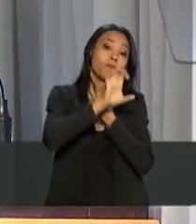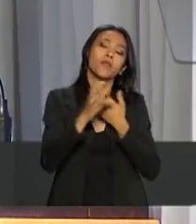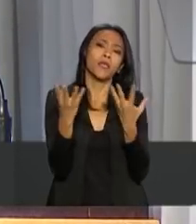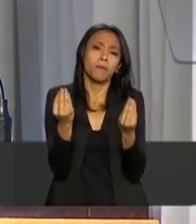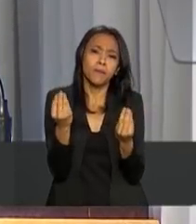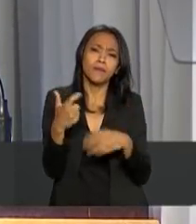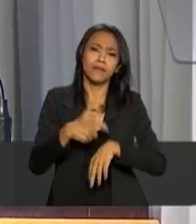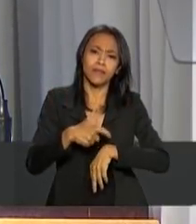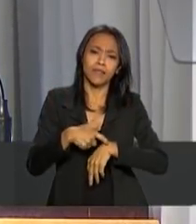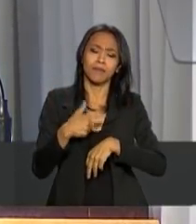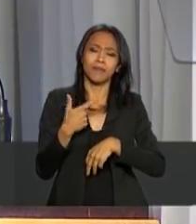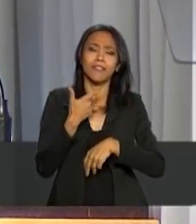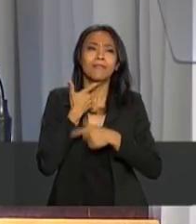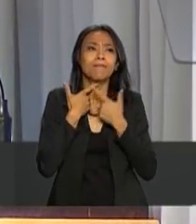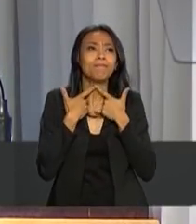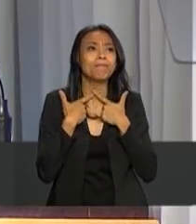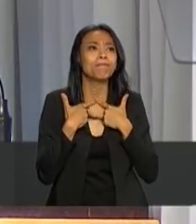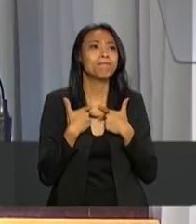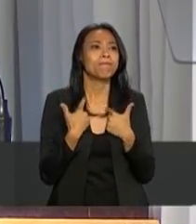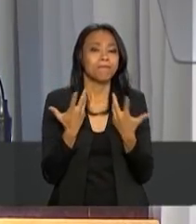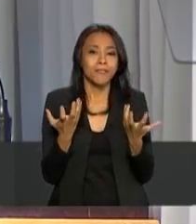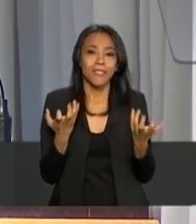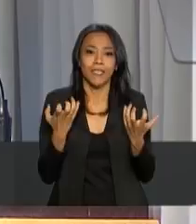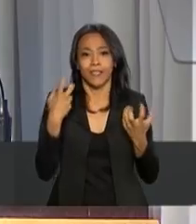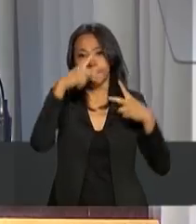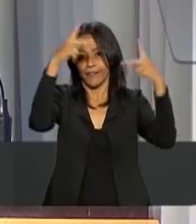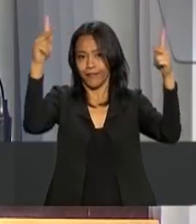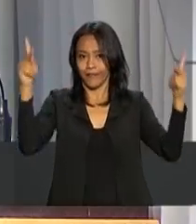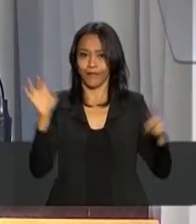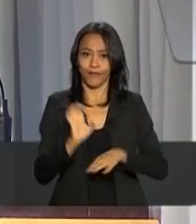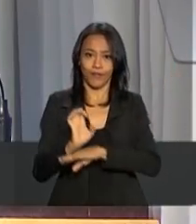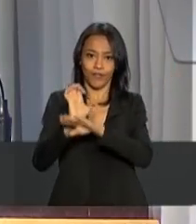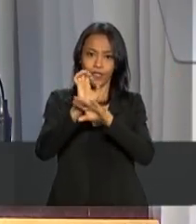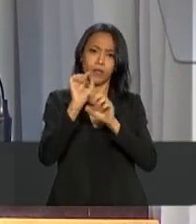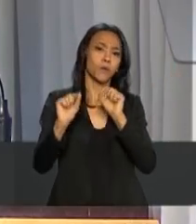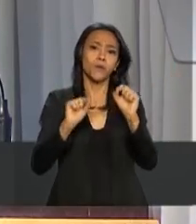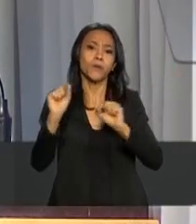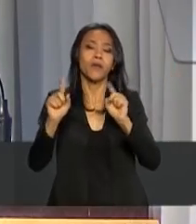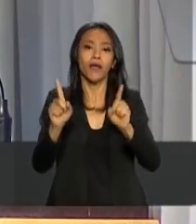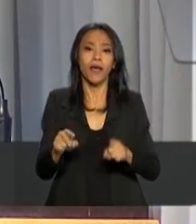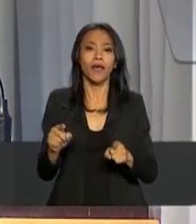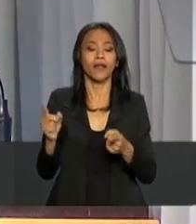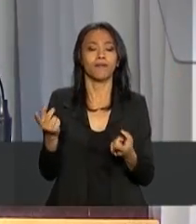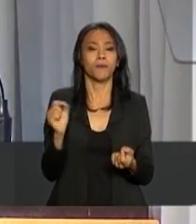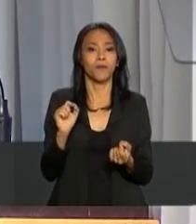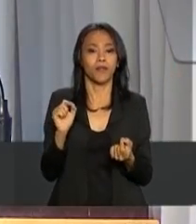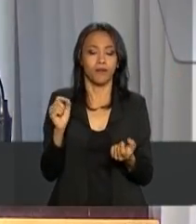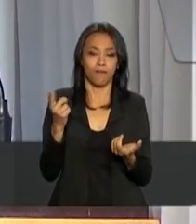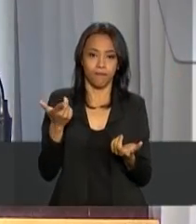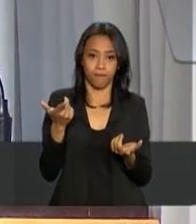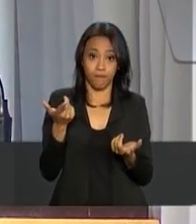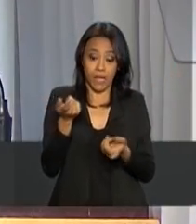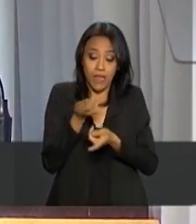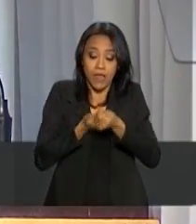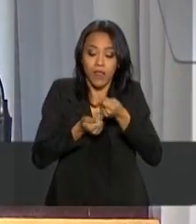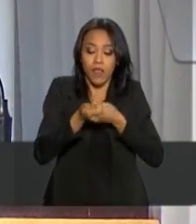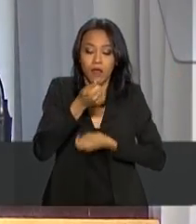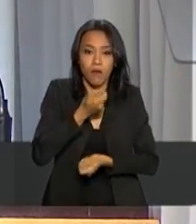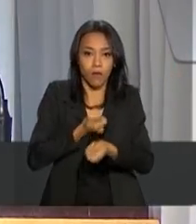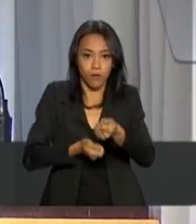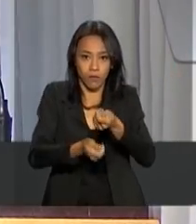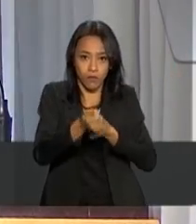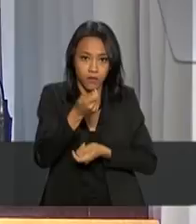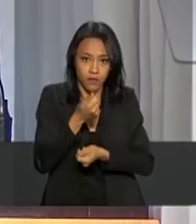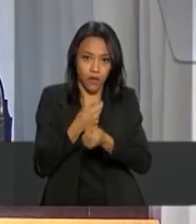a repactuação da dívida dos Estados com a União Federal. E nós estabelecemos